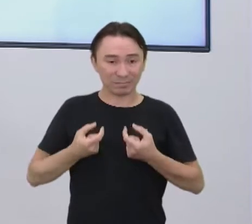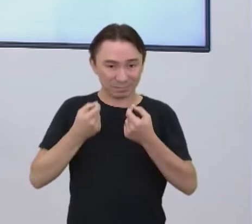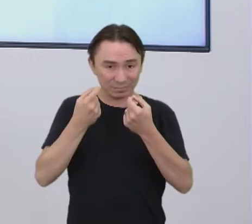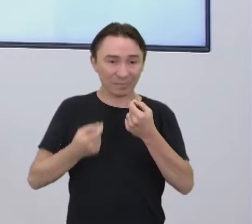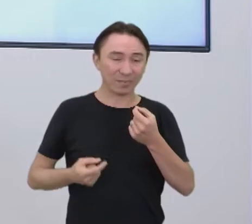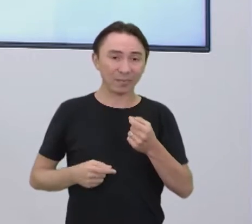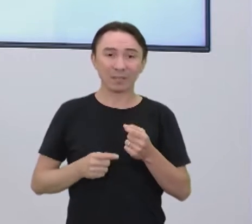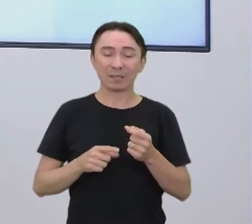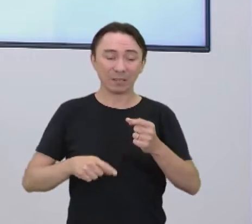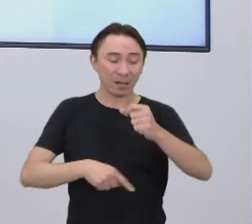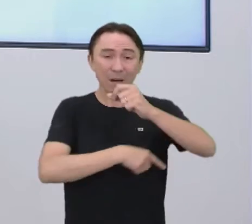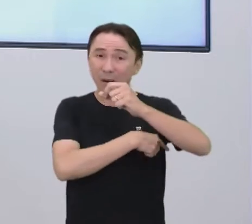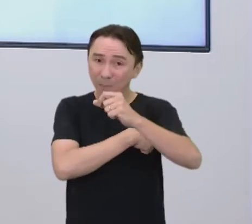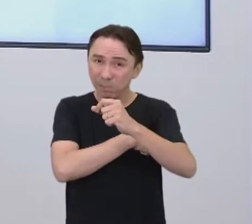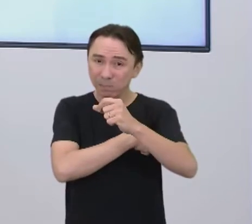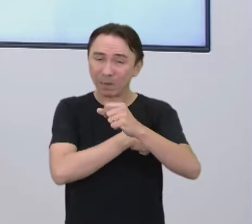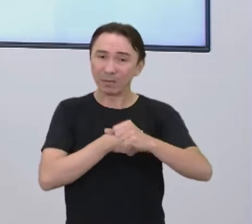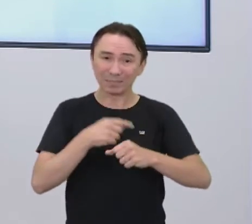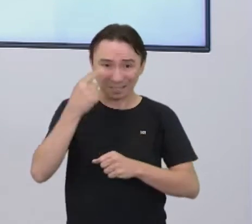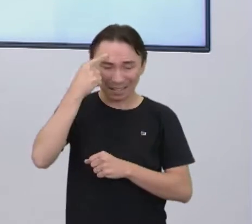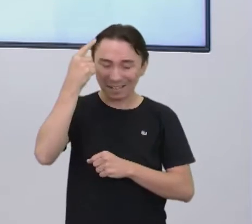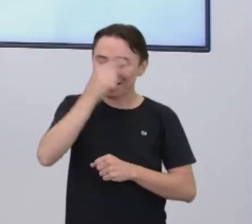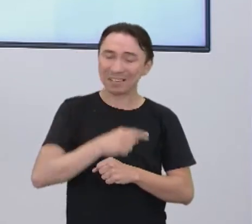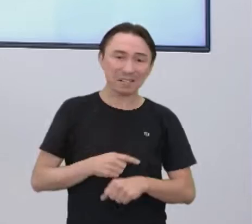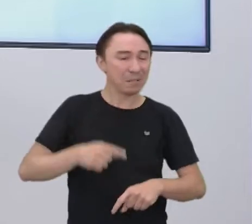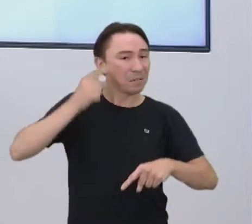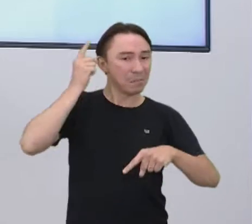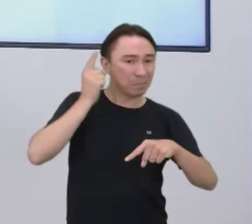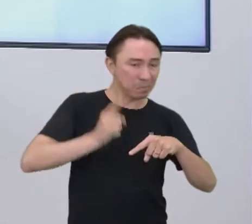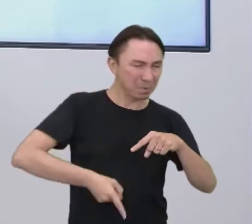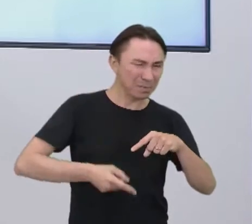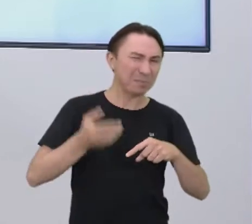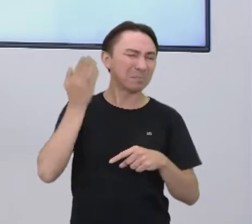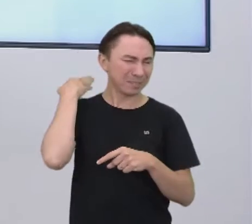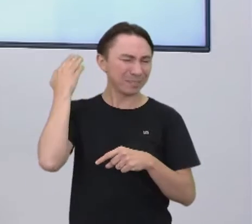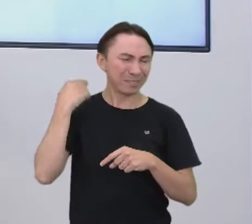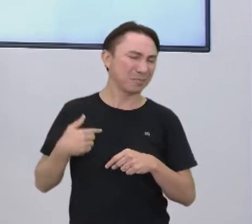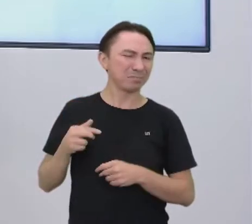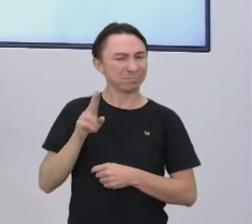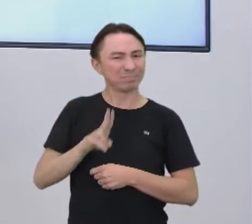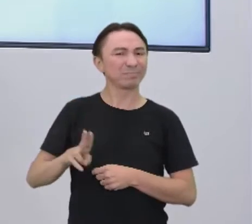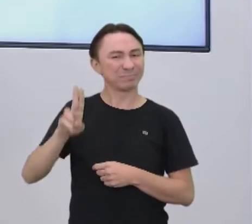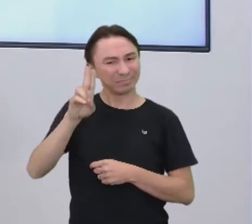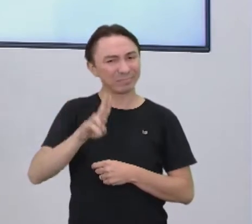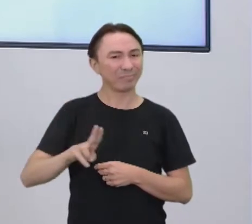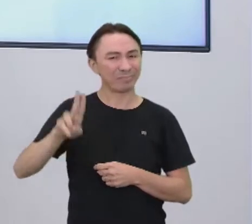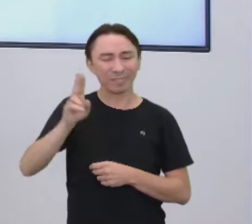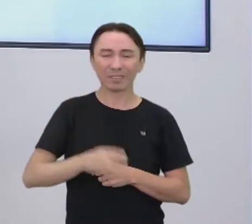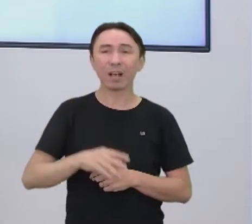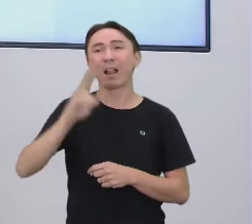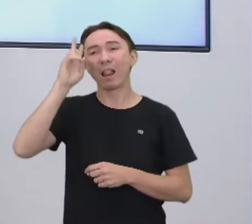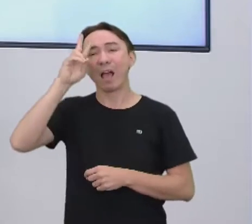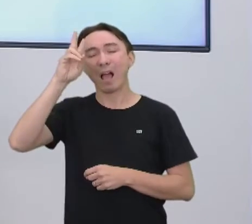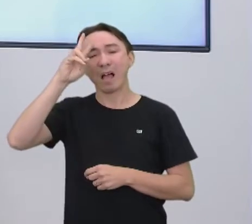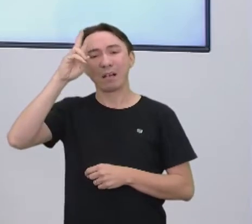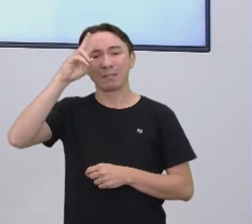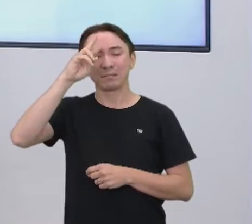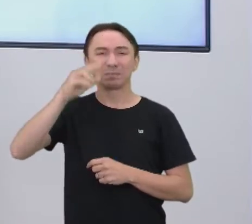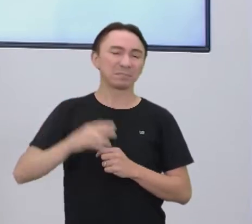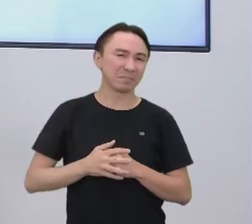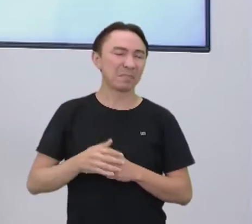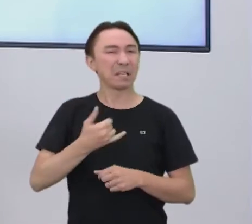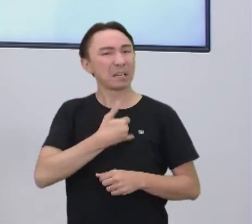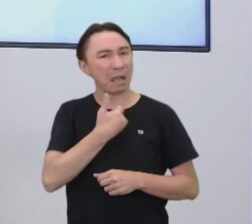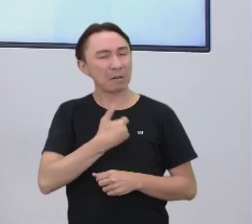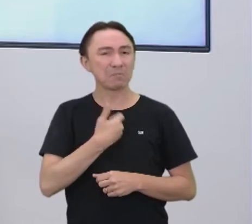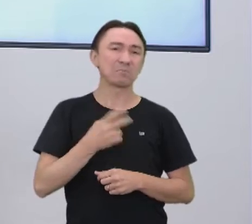termômetro de mercúrio. Eu ainda utilizei quando eu era criança, mas eu lembro que quando eu tava lá sei lá, meus